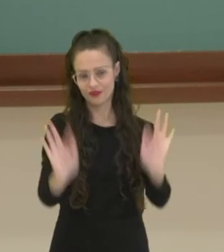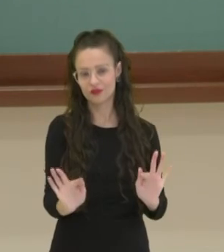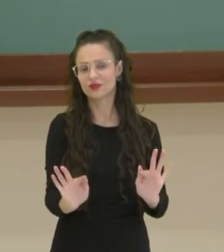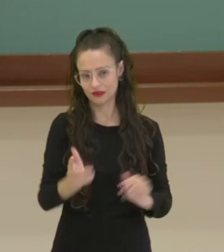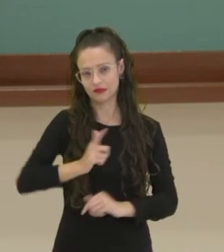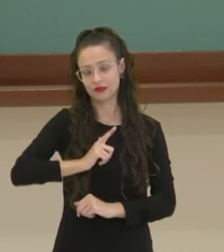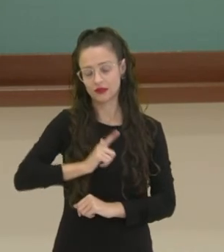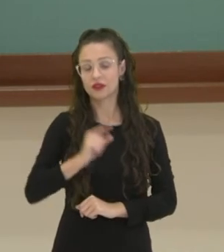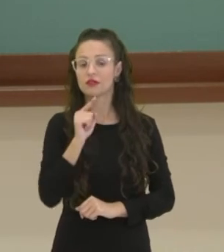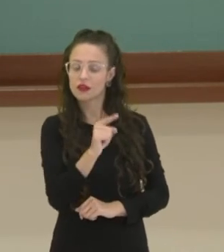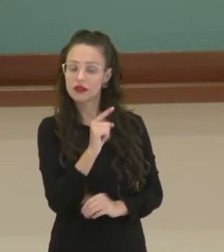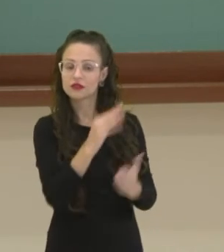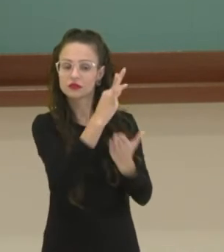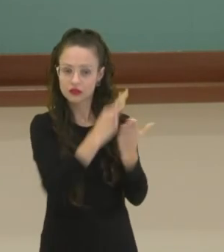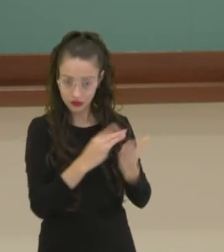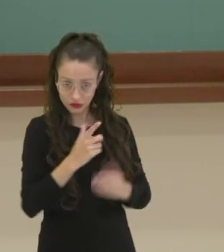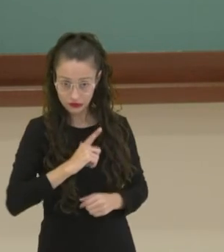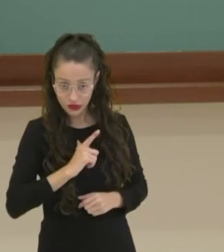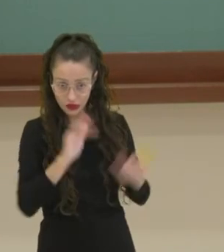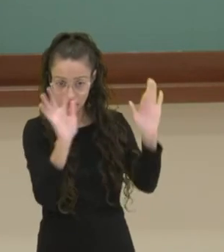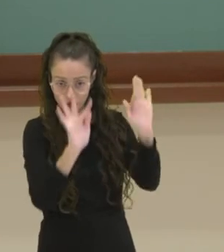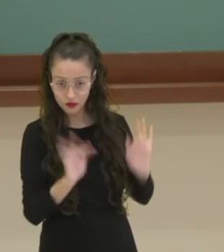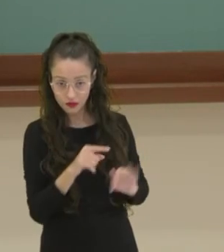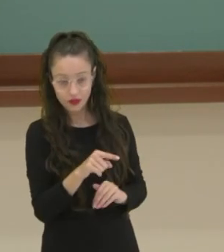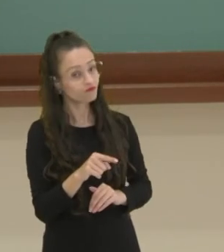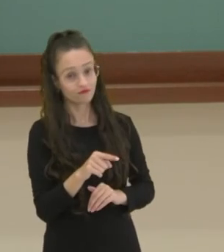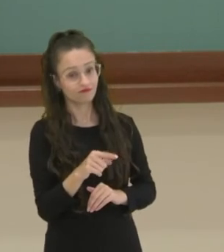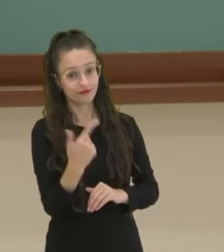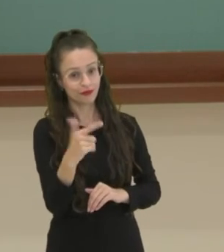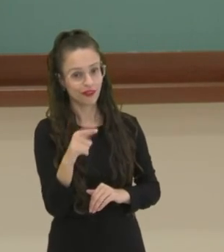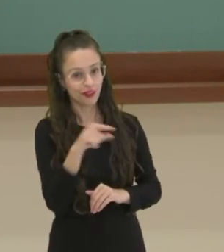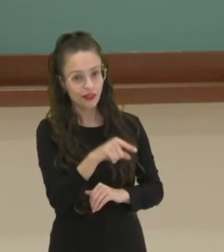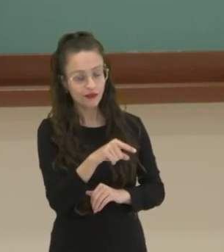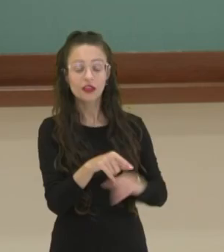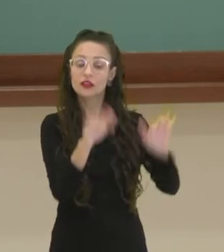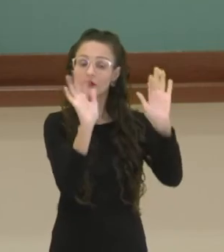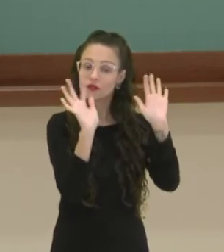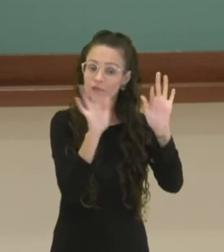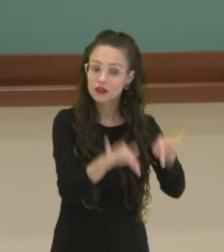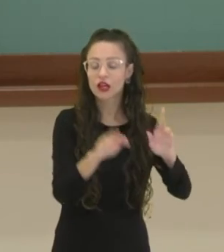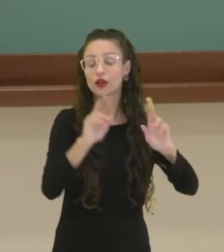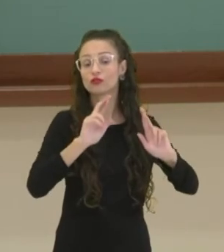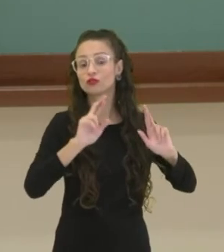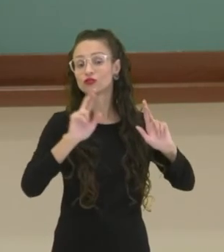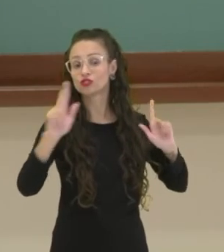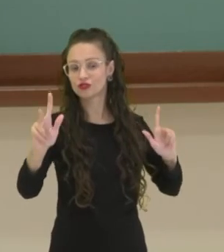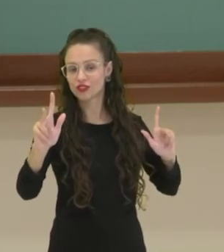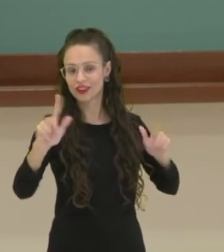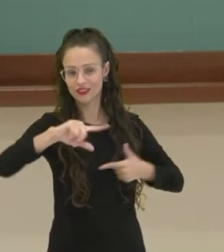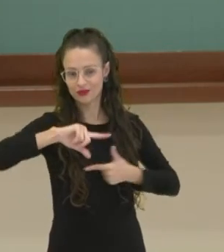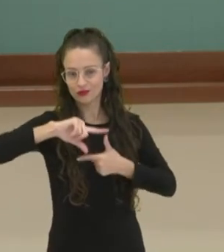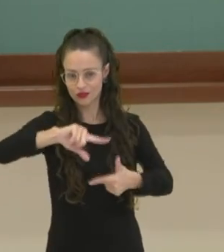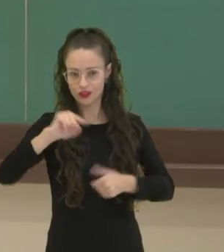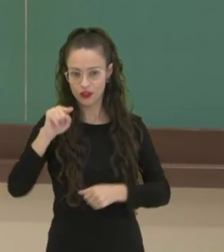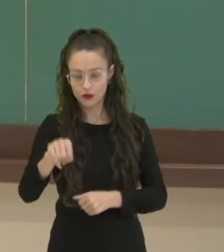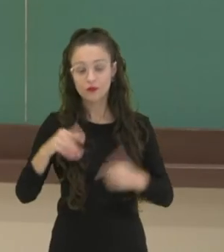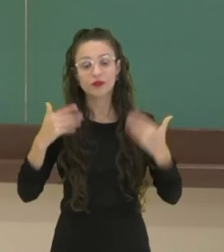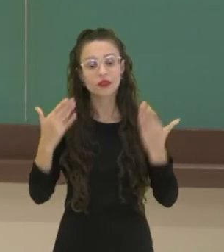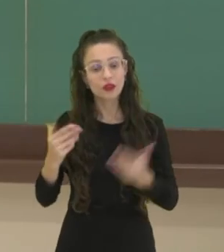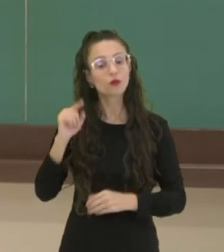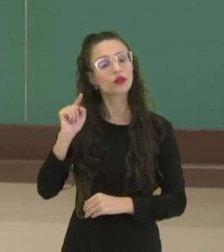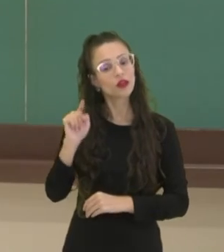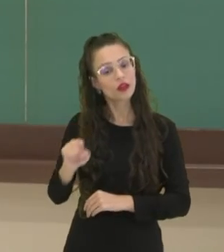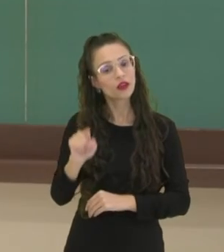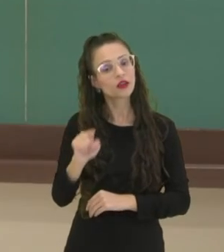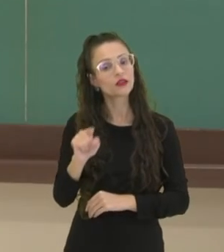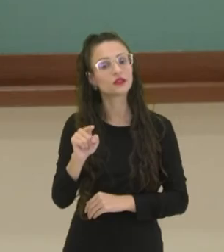E aqui nós tivemos um final feliz? Não, nós tivemos um final diferente. Então, essa